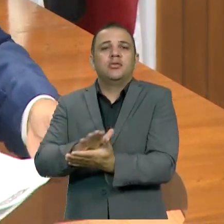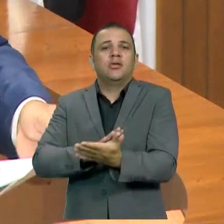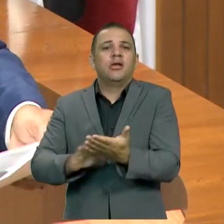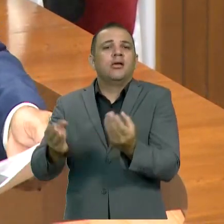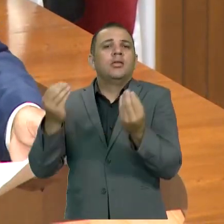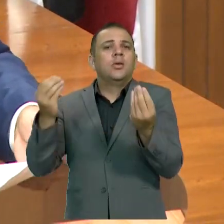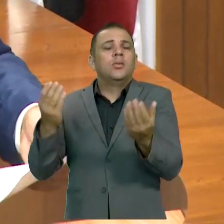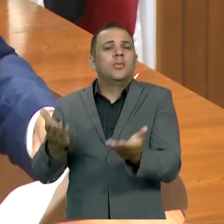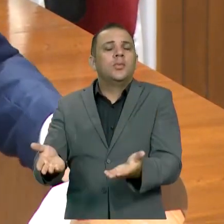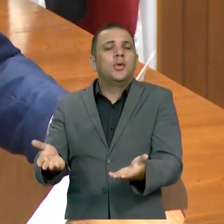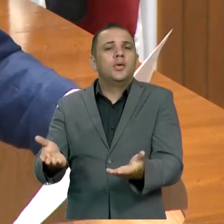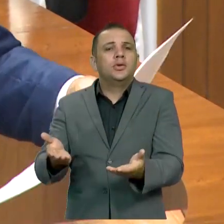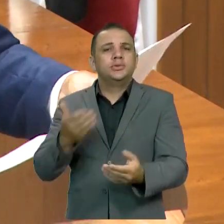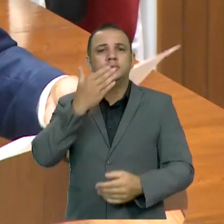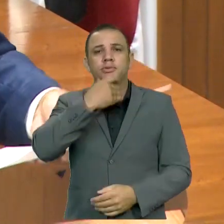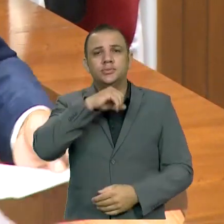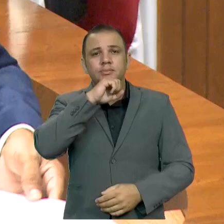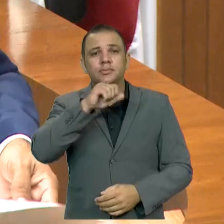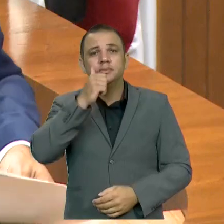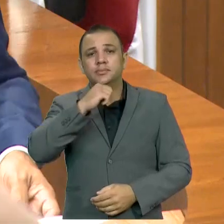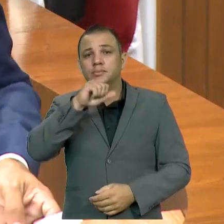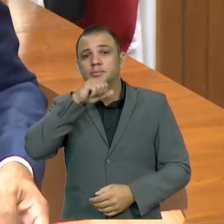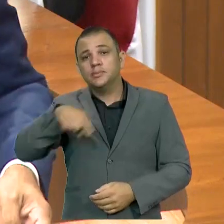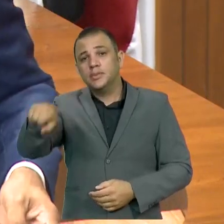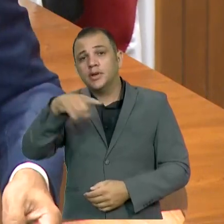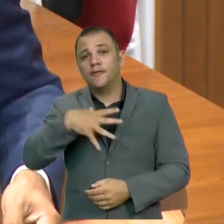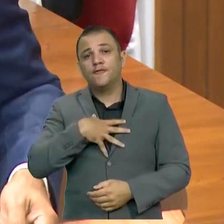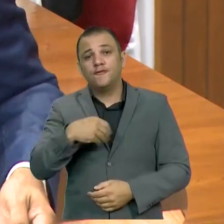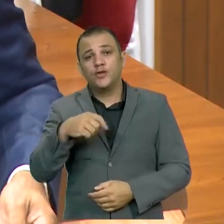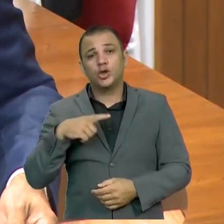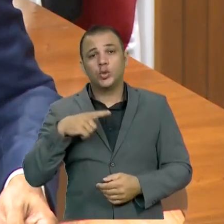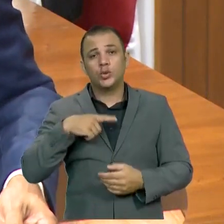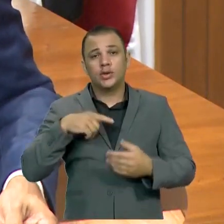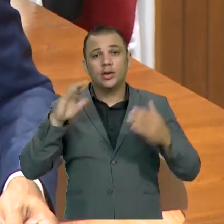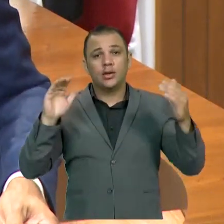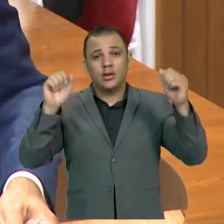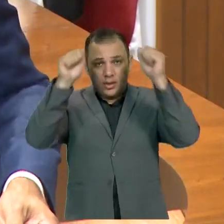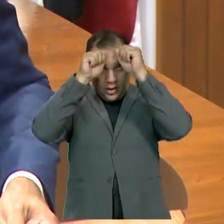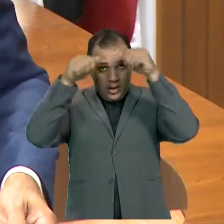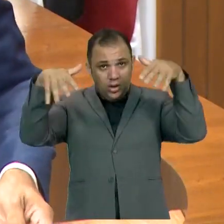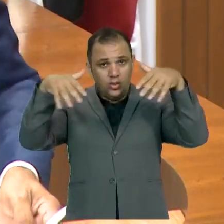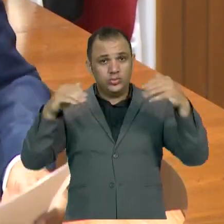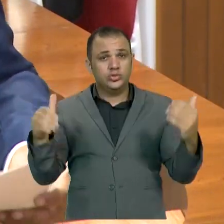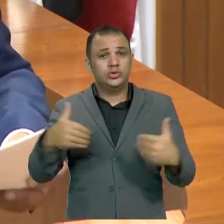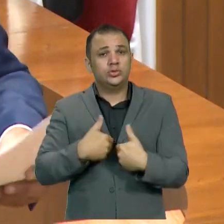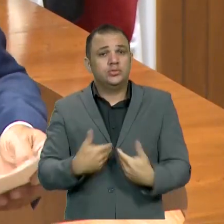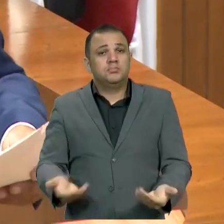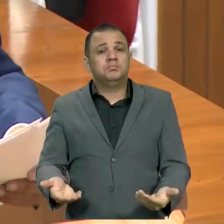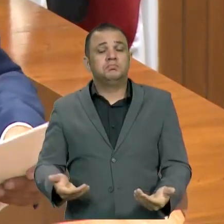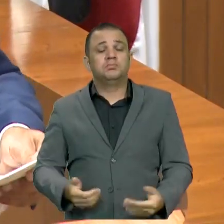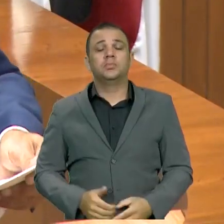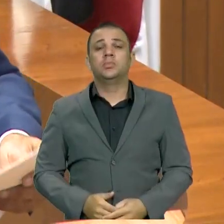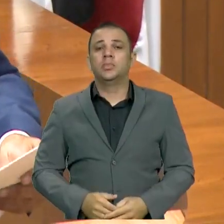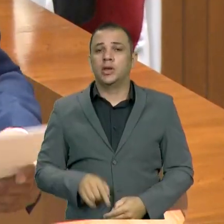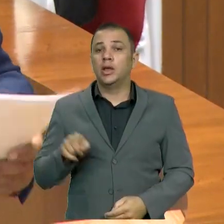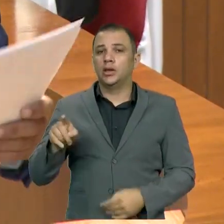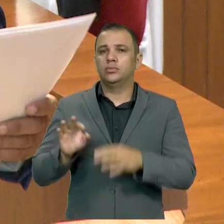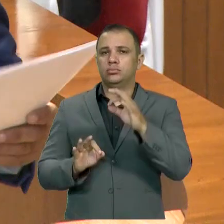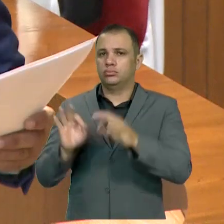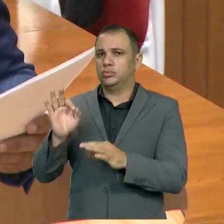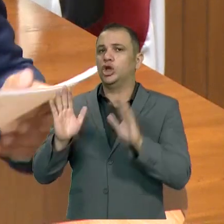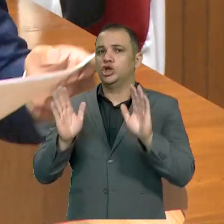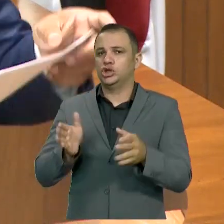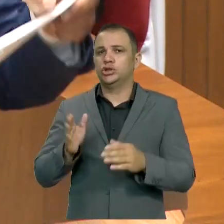dessas crianças com autismo. Inclusive, já estão formulando uma denúncia também no PROCON.